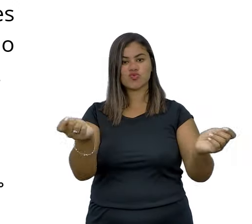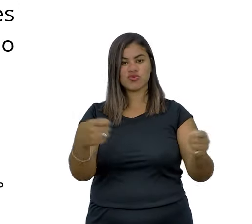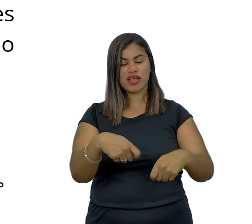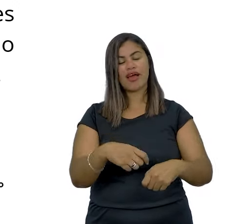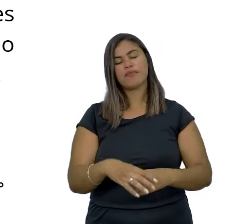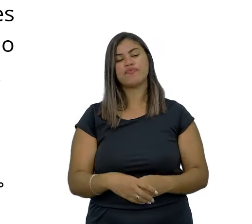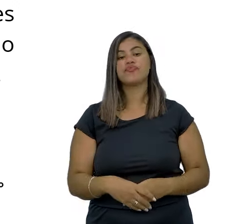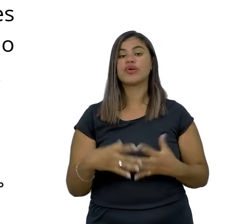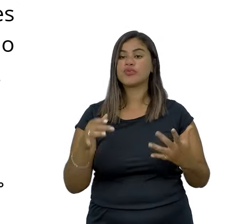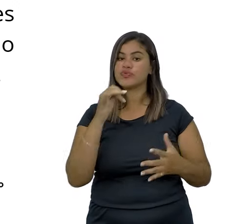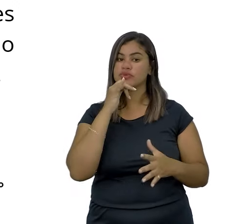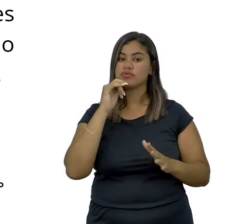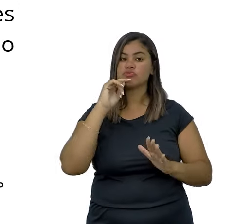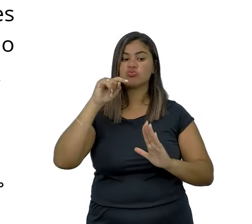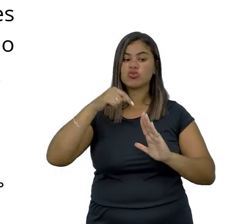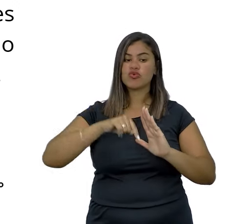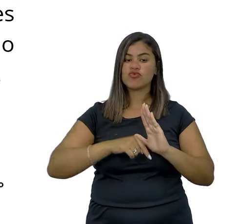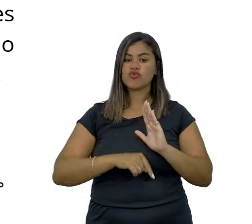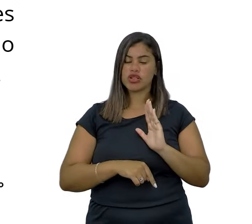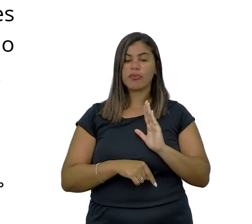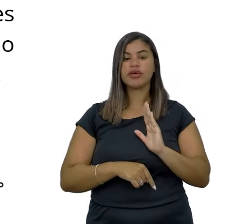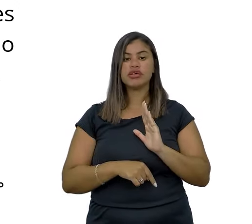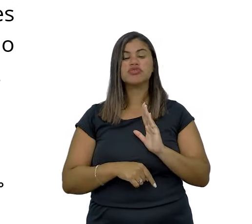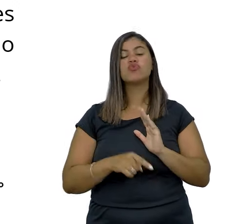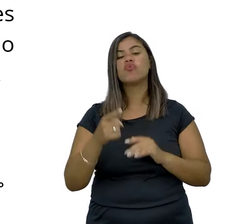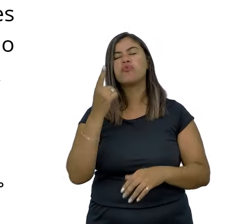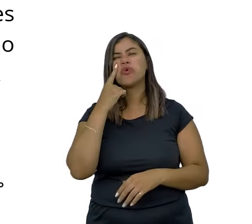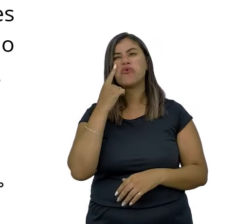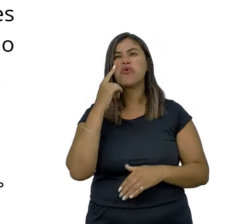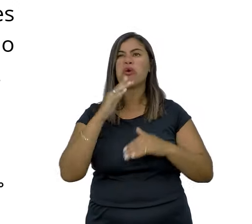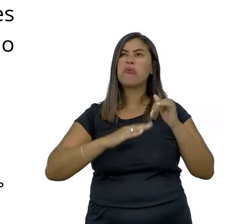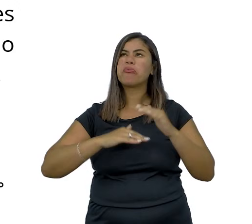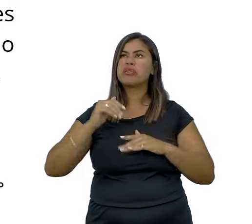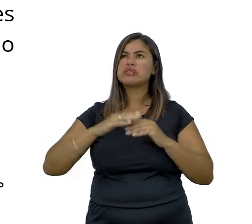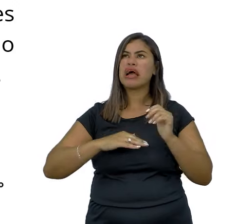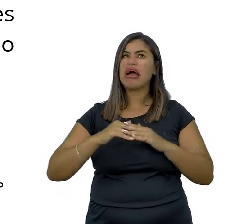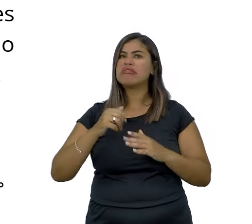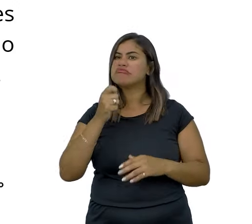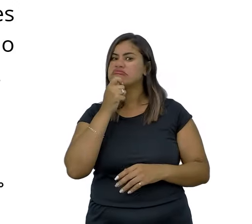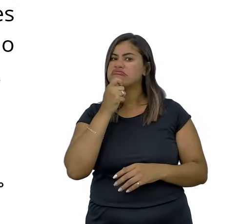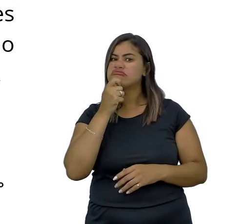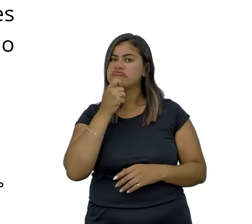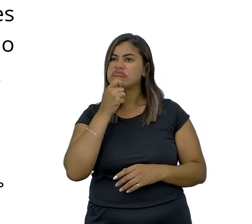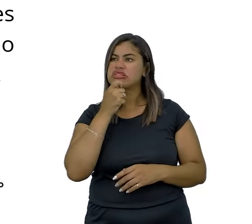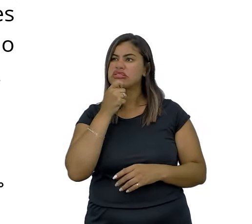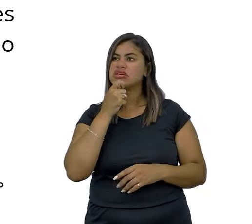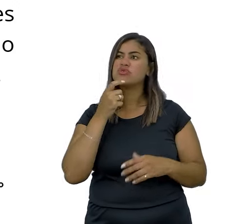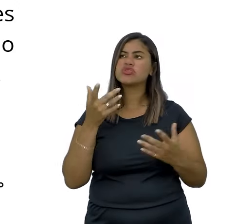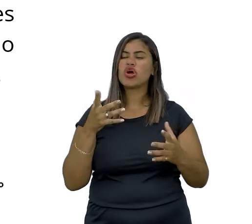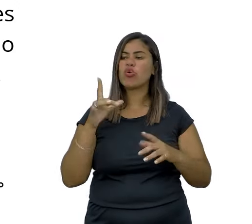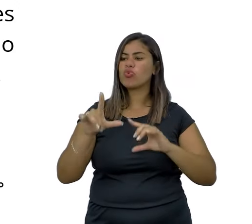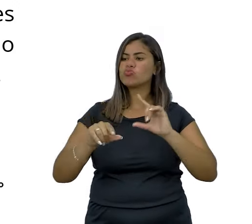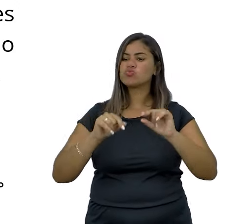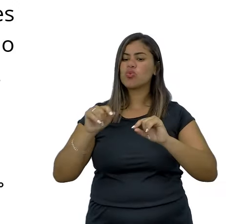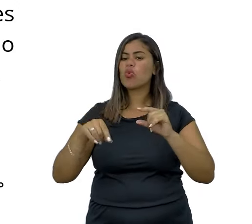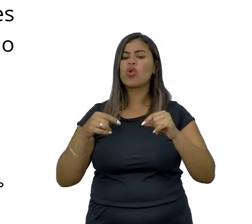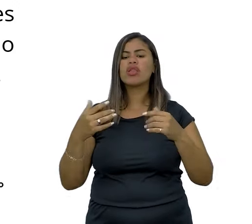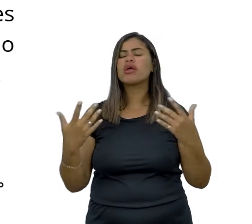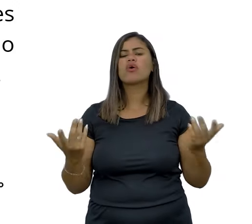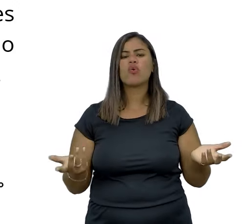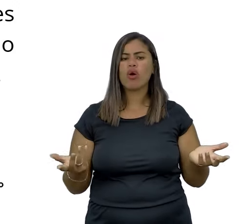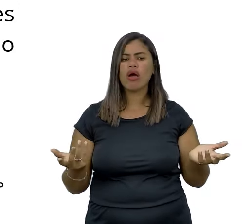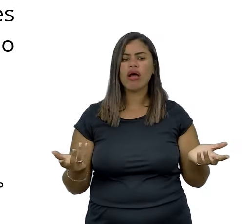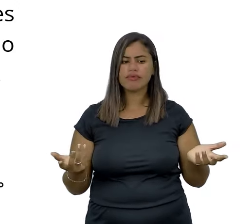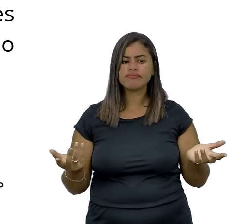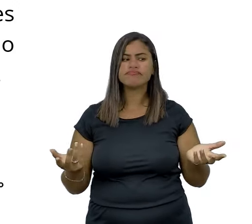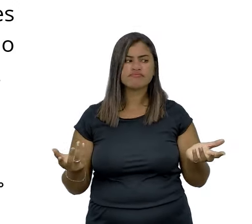o aprofundamento. Então, você viu que aquela habilidade ainda não foi consolidada? Então, o que que eu posso selecionar para